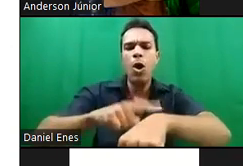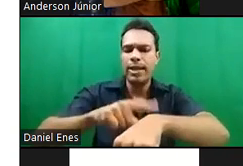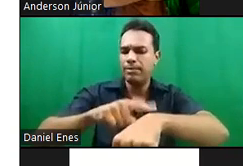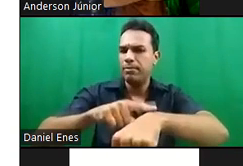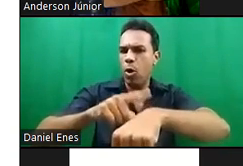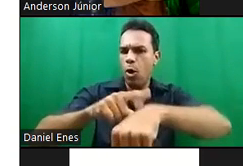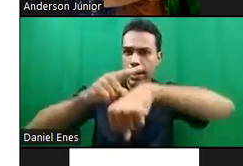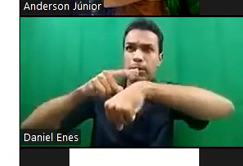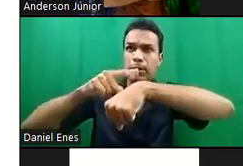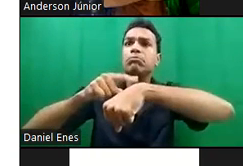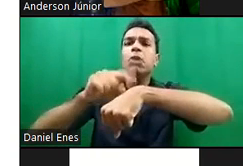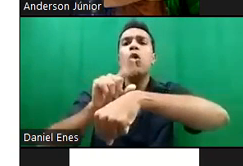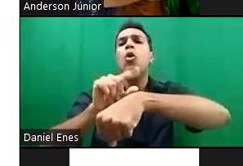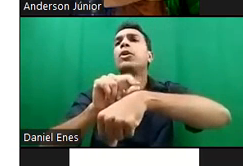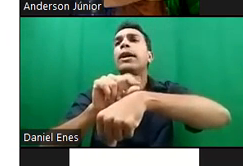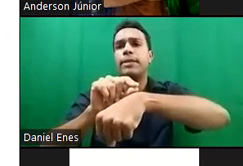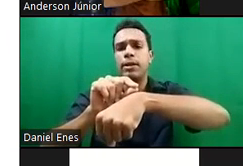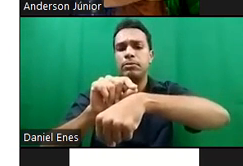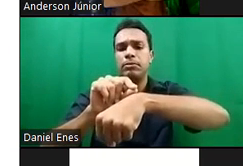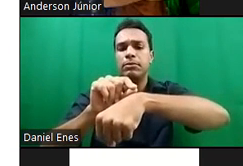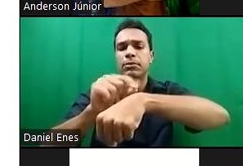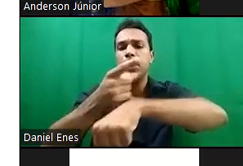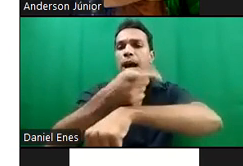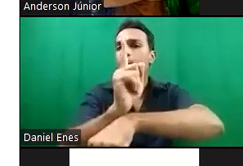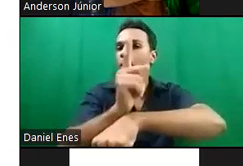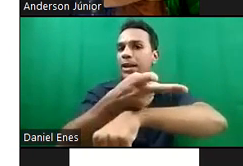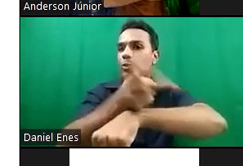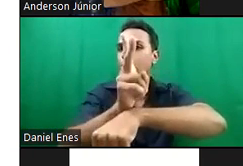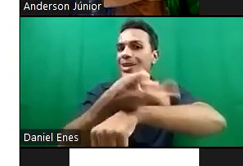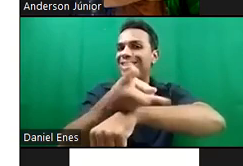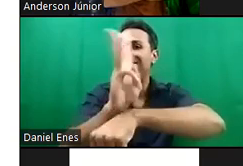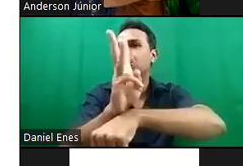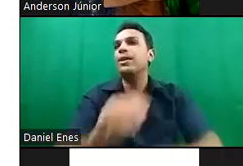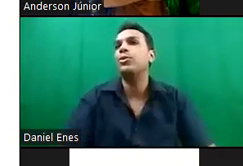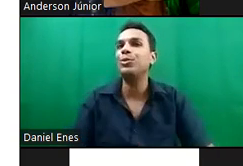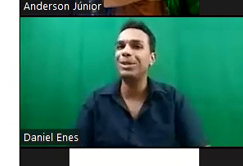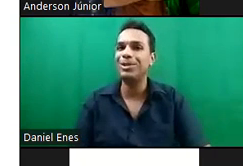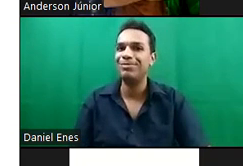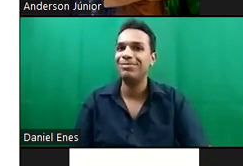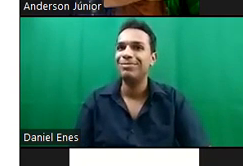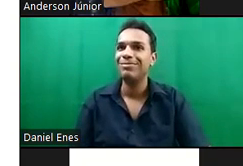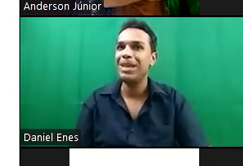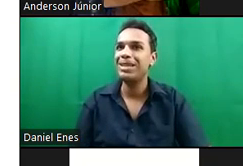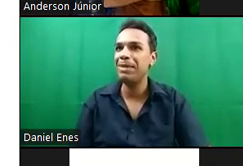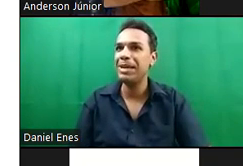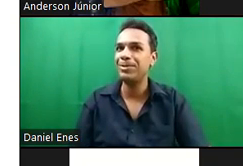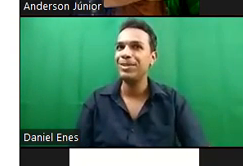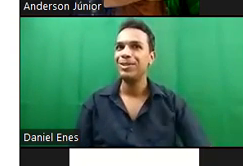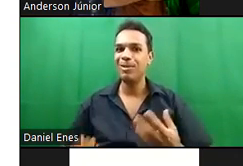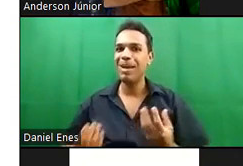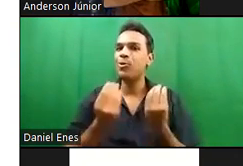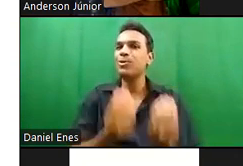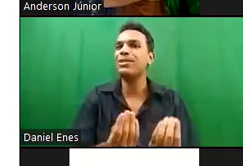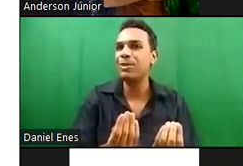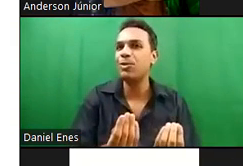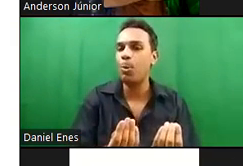Hora, ou que horas são? 1 hora, 2, 3, estou usando um número. Perceberam como